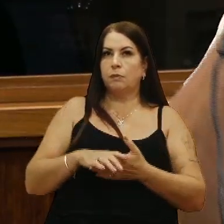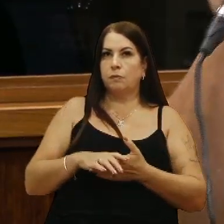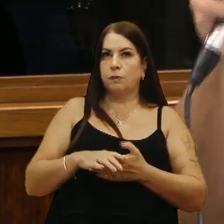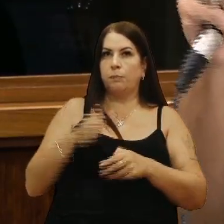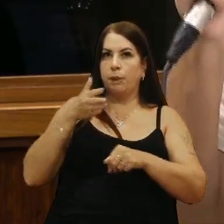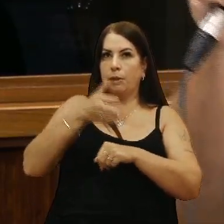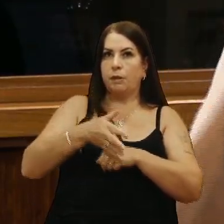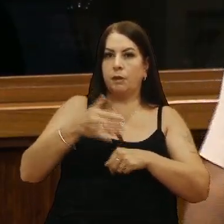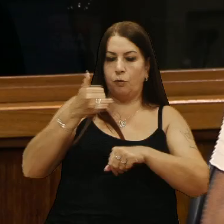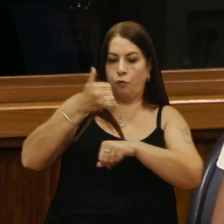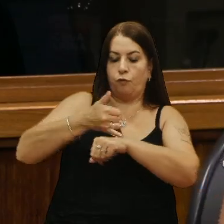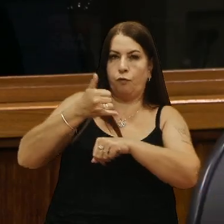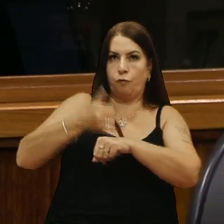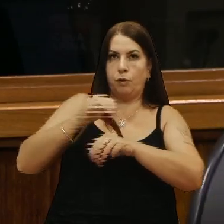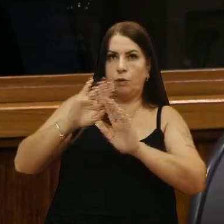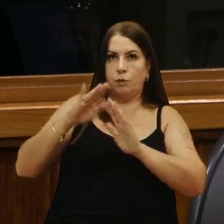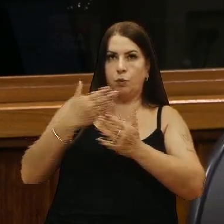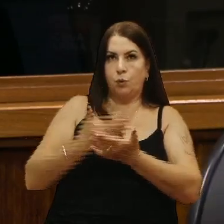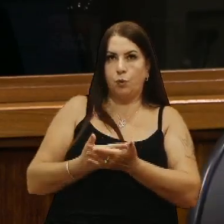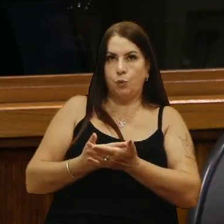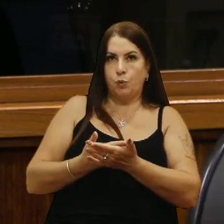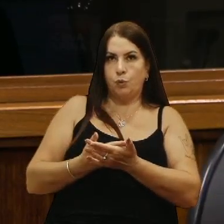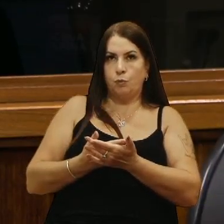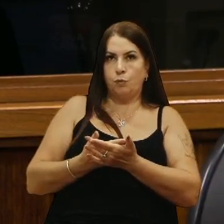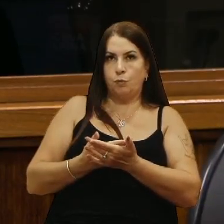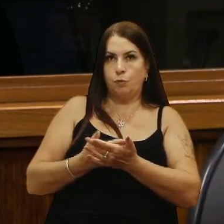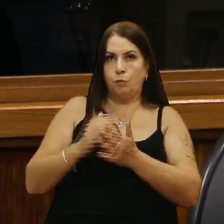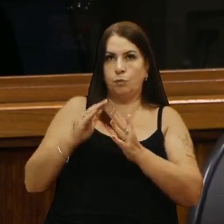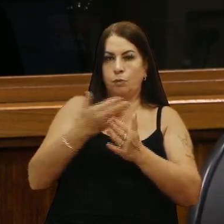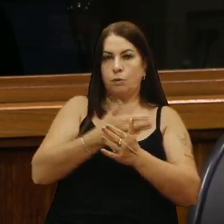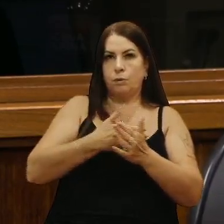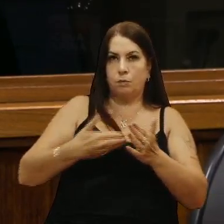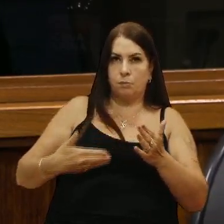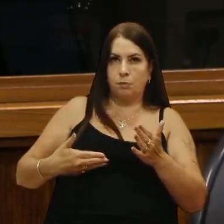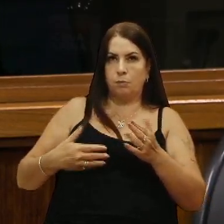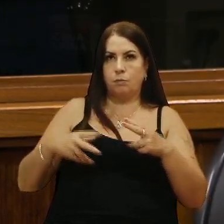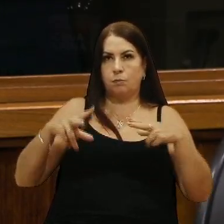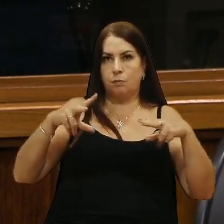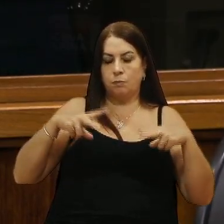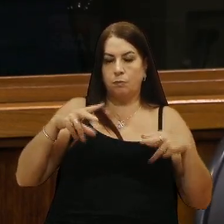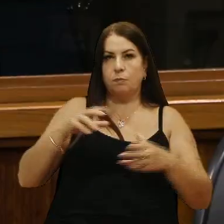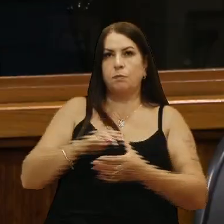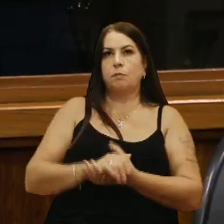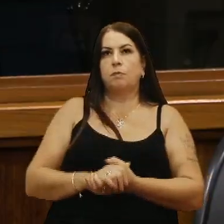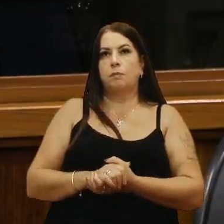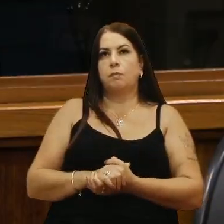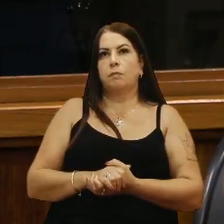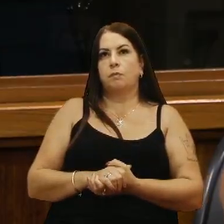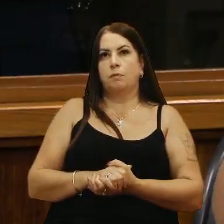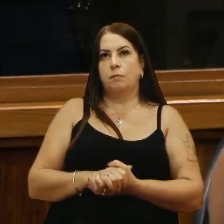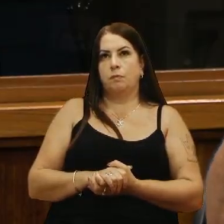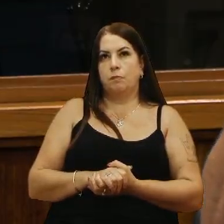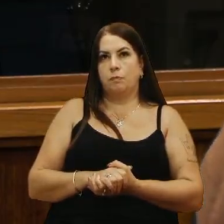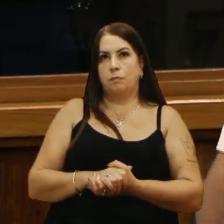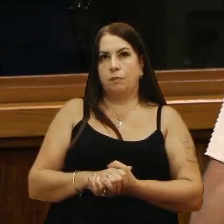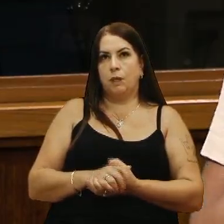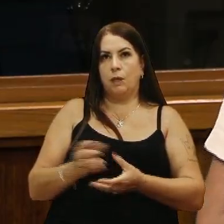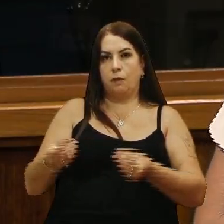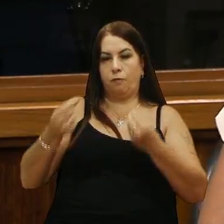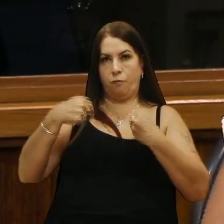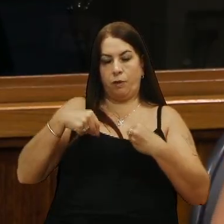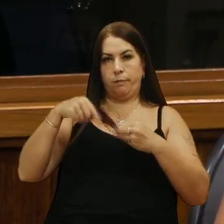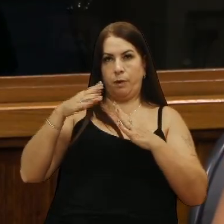detecção de metais nas escolas da rede pública e privada. Tá aqui, ó. Veio para